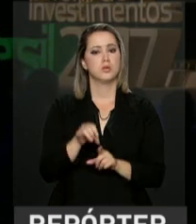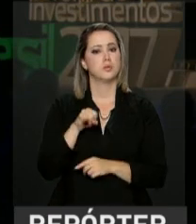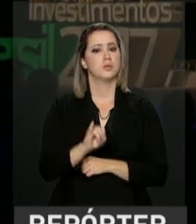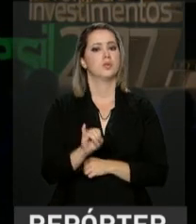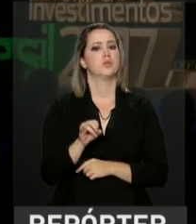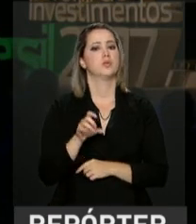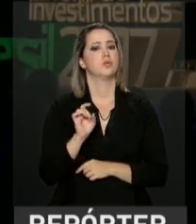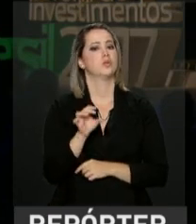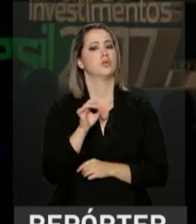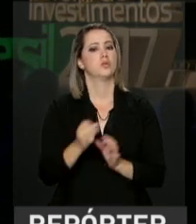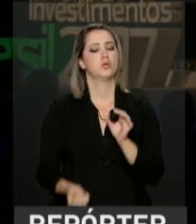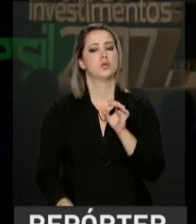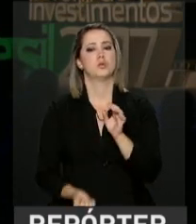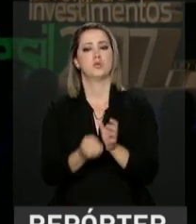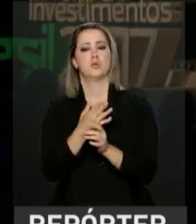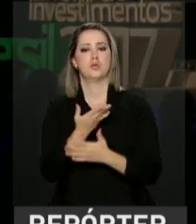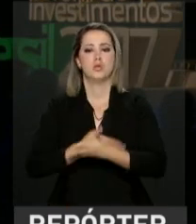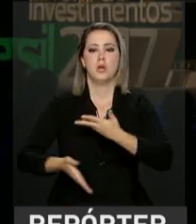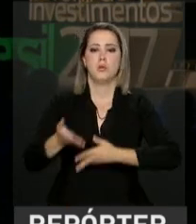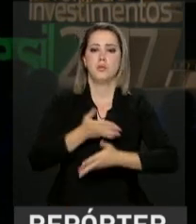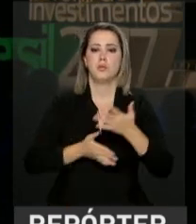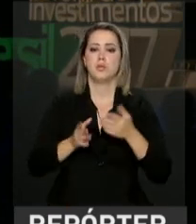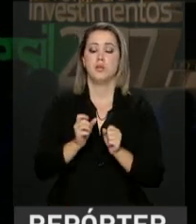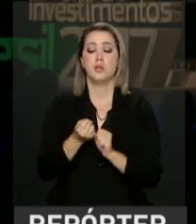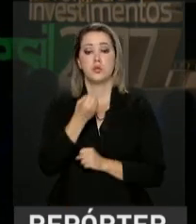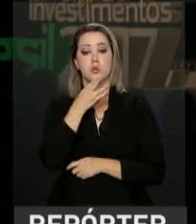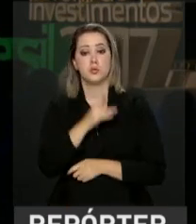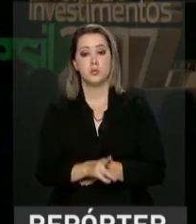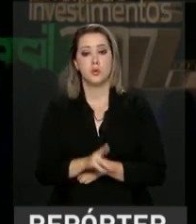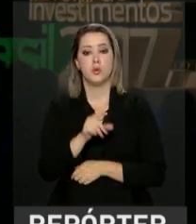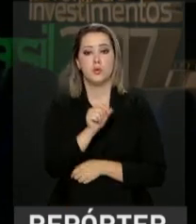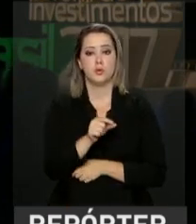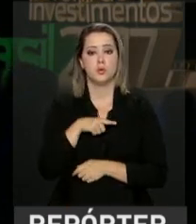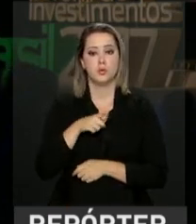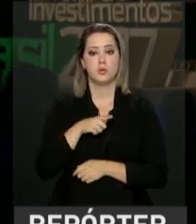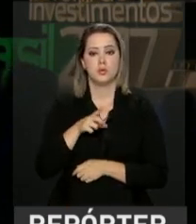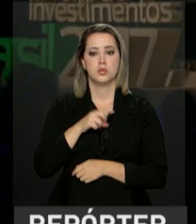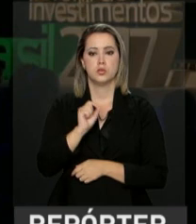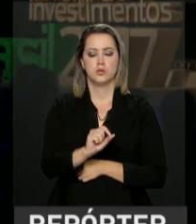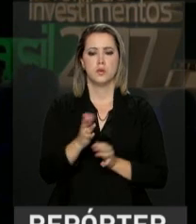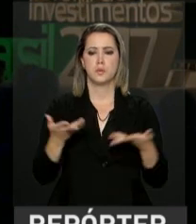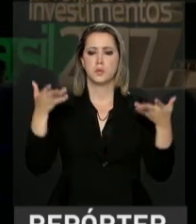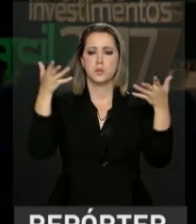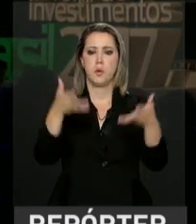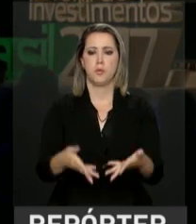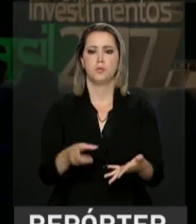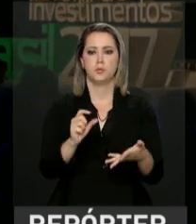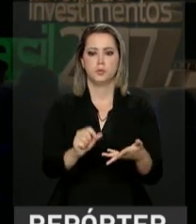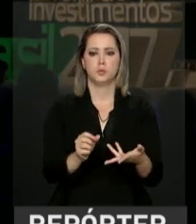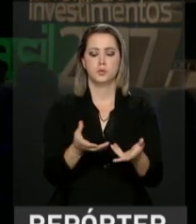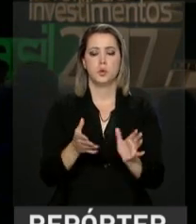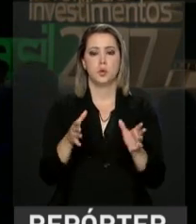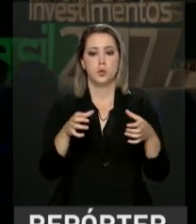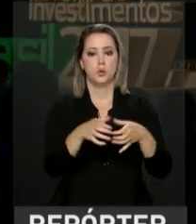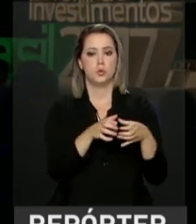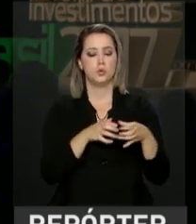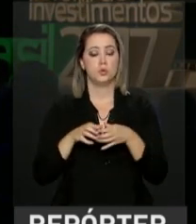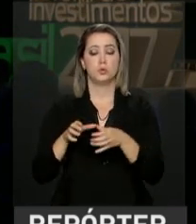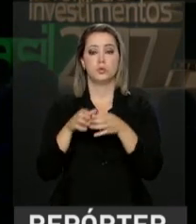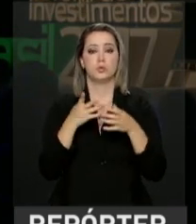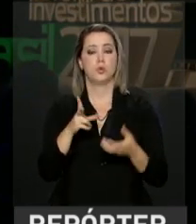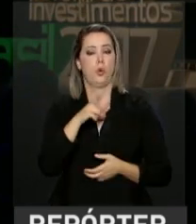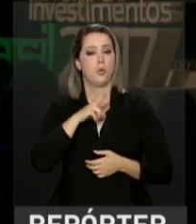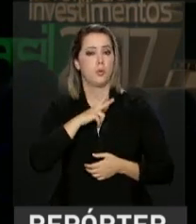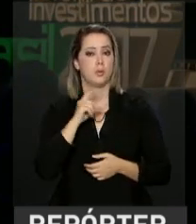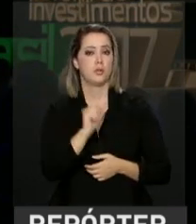um ambiente de negócios favorável para que houvesse uma participação da iniciativa privada, do